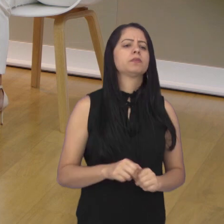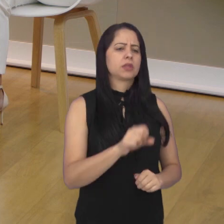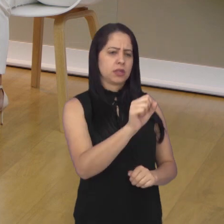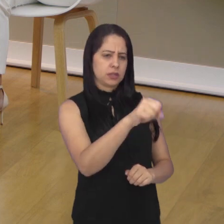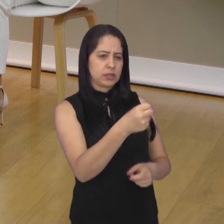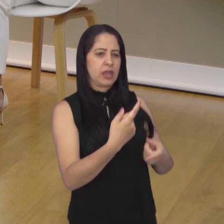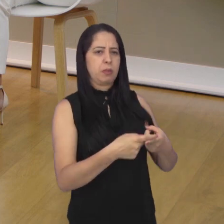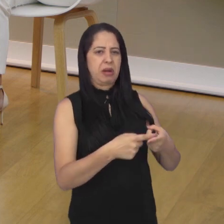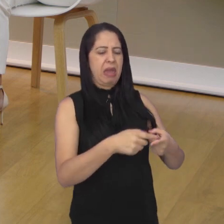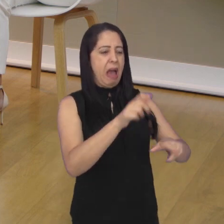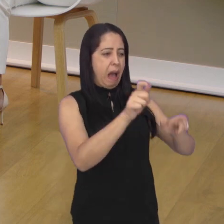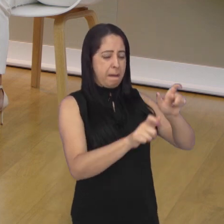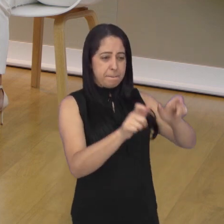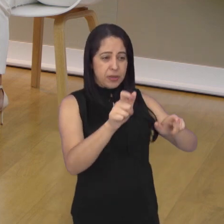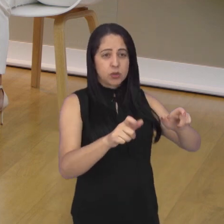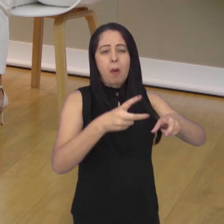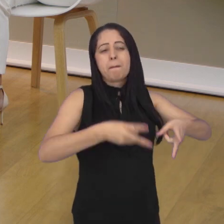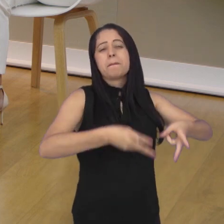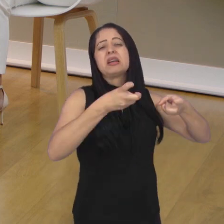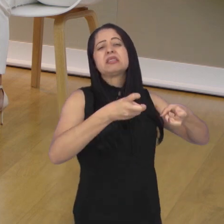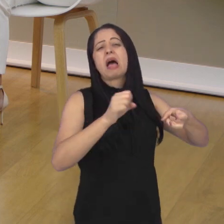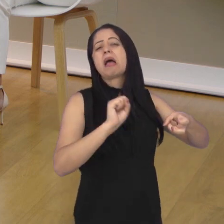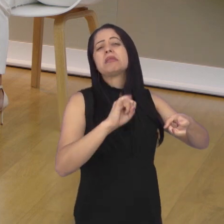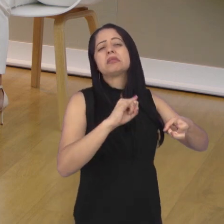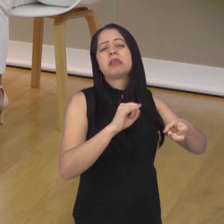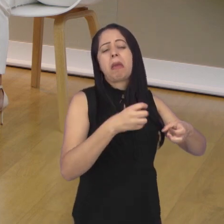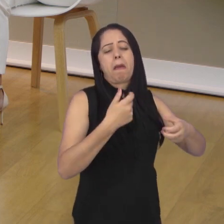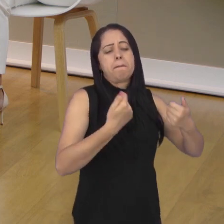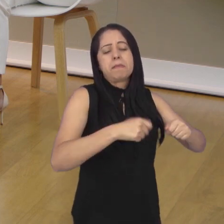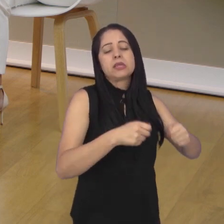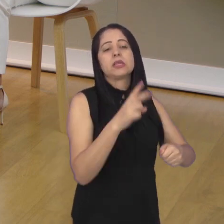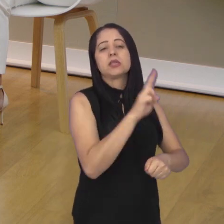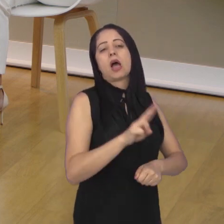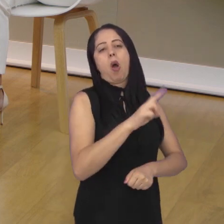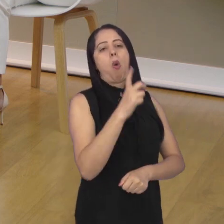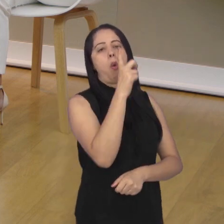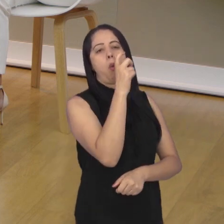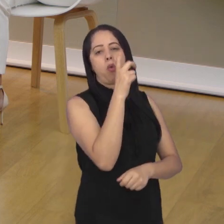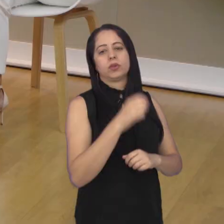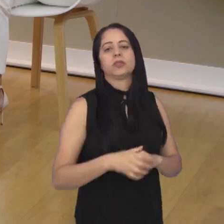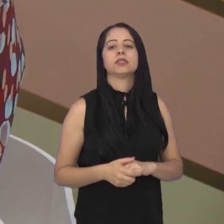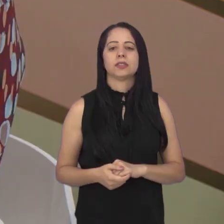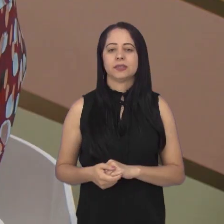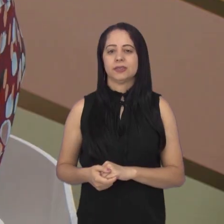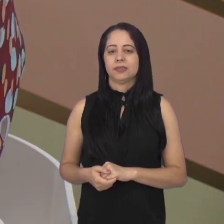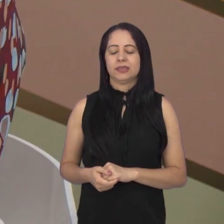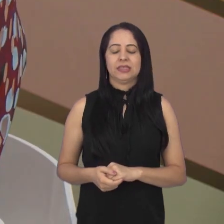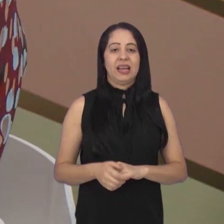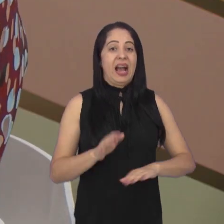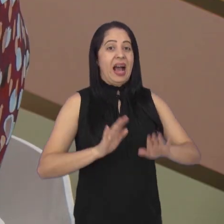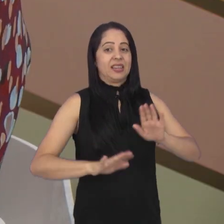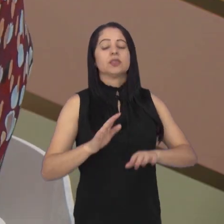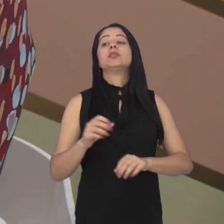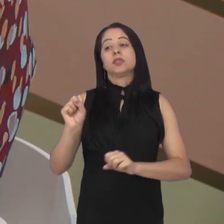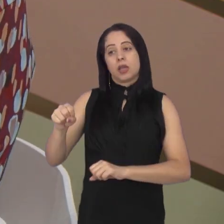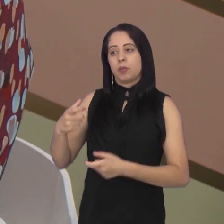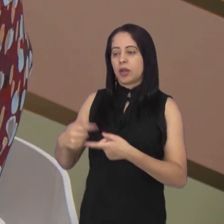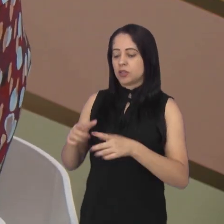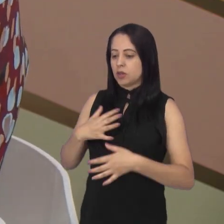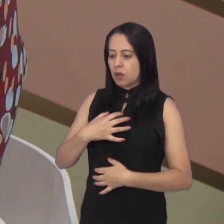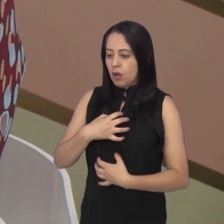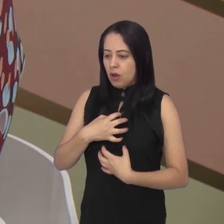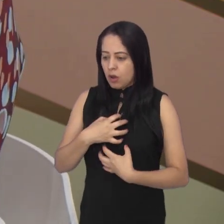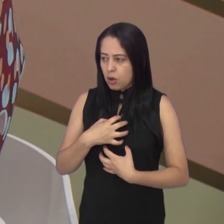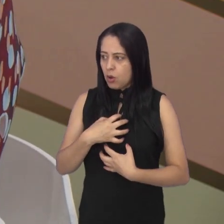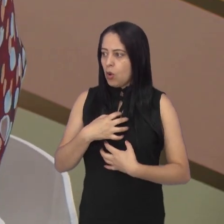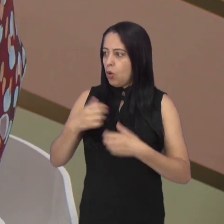que ele precisa usar aquele... Ele consegue. Então, assim, se ele é um asmático e ele entra em crise, ele já sabe. Ele fala, opa, não tá